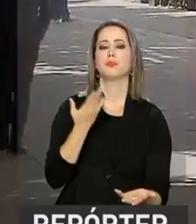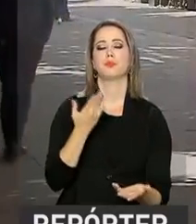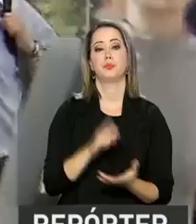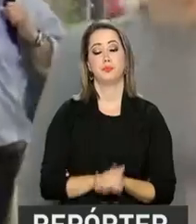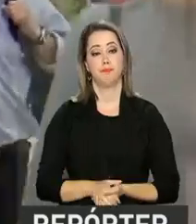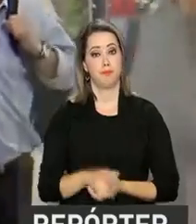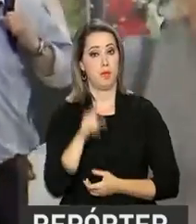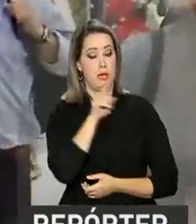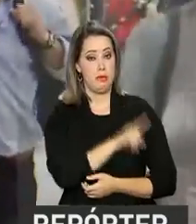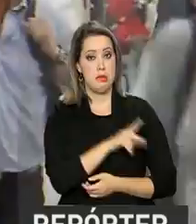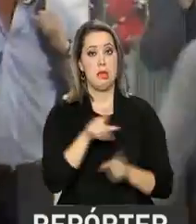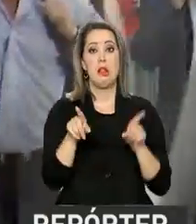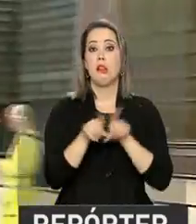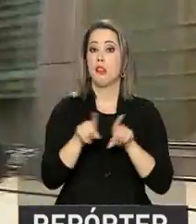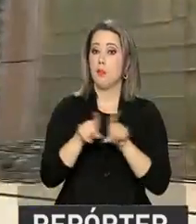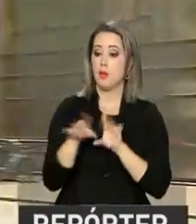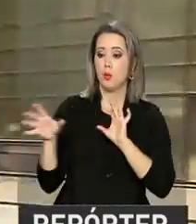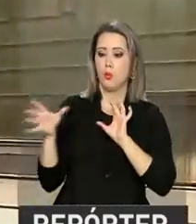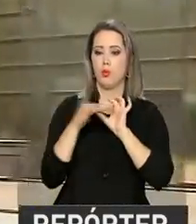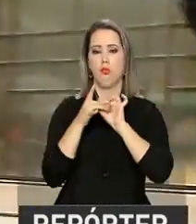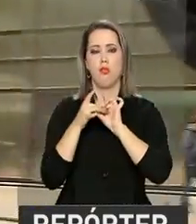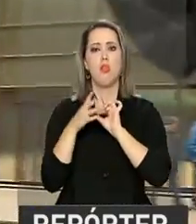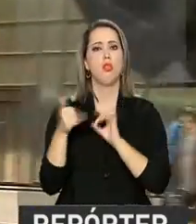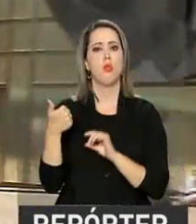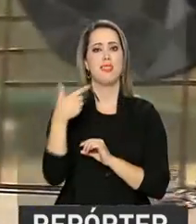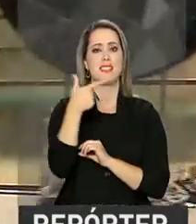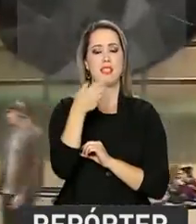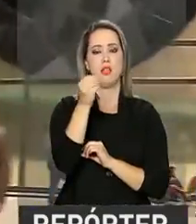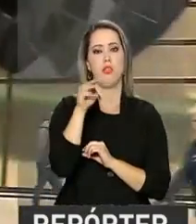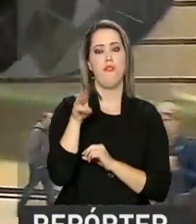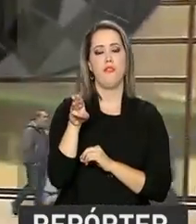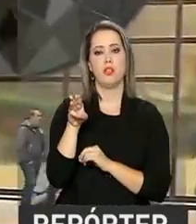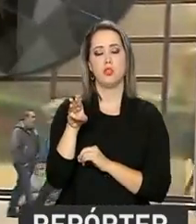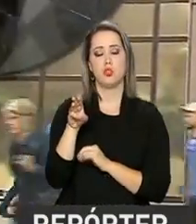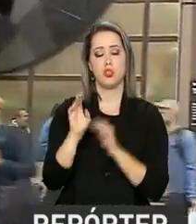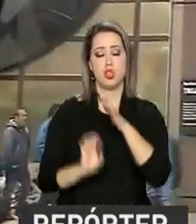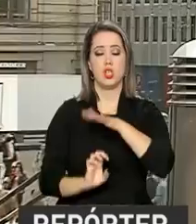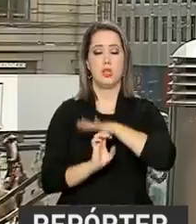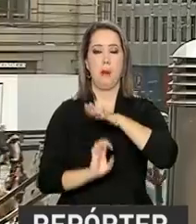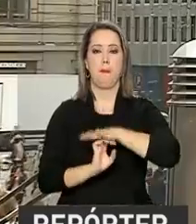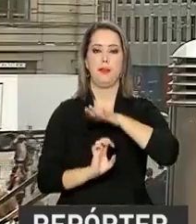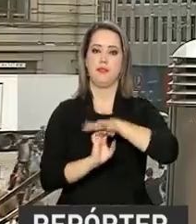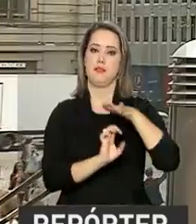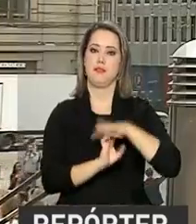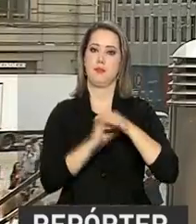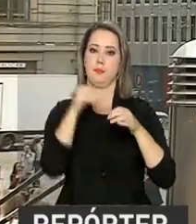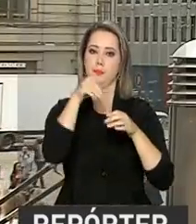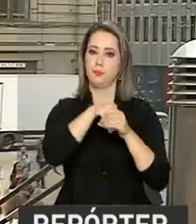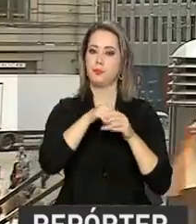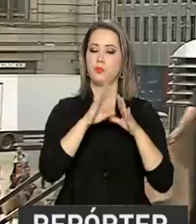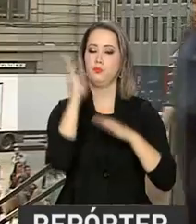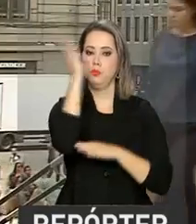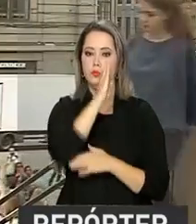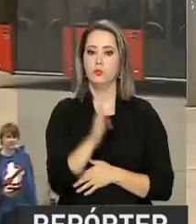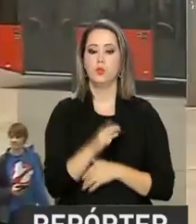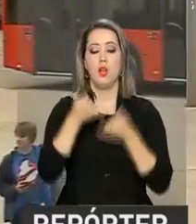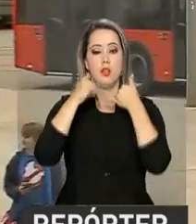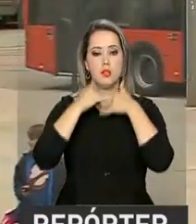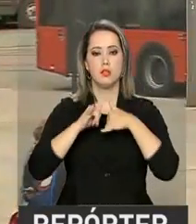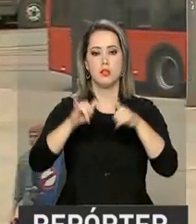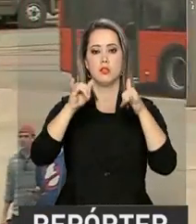parceira do brasil com mais de 120 empresas presentes em território brasileiro o setor energético concentra